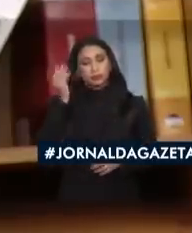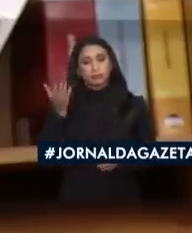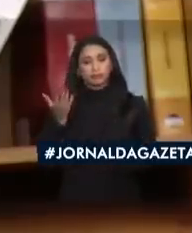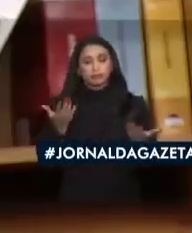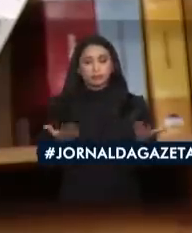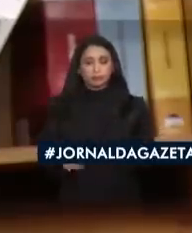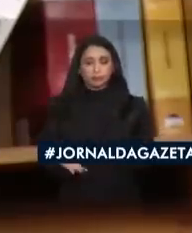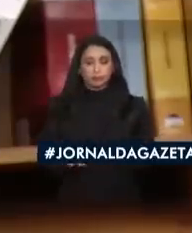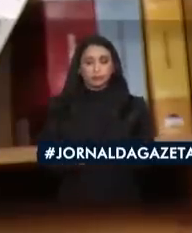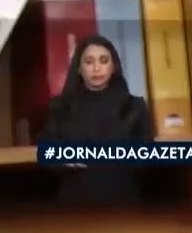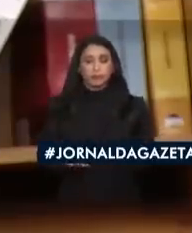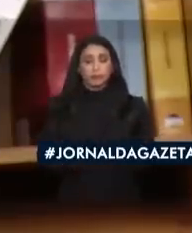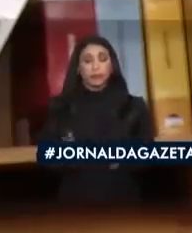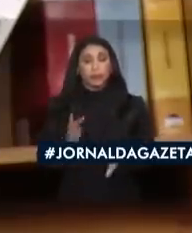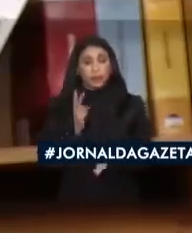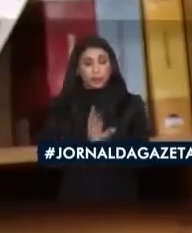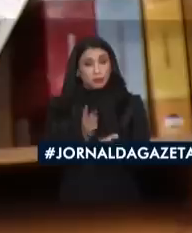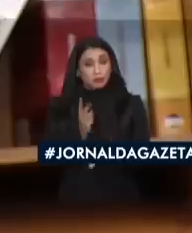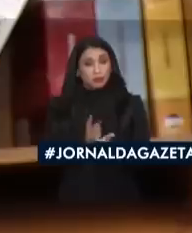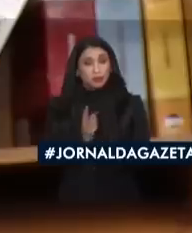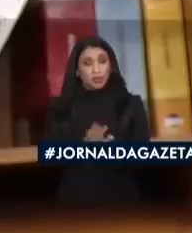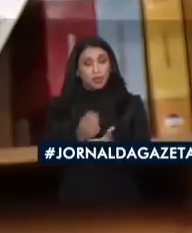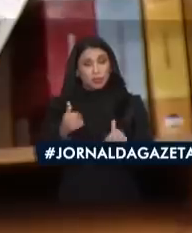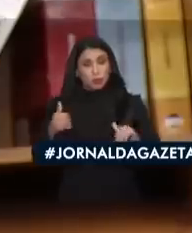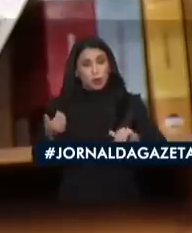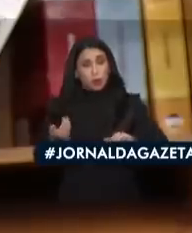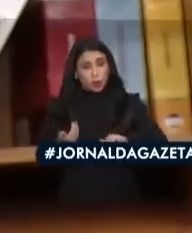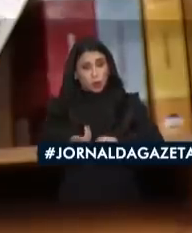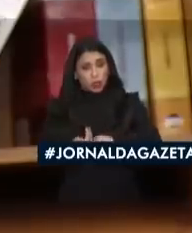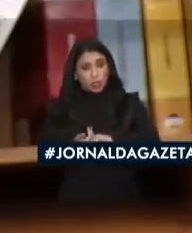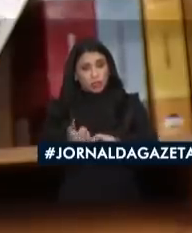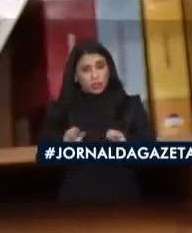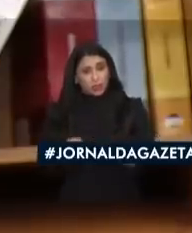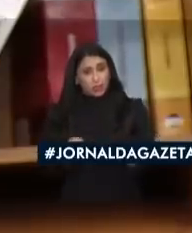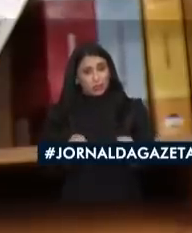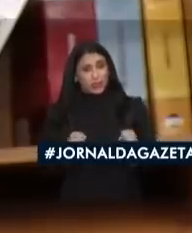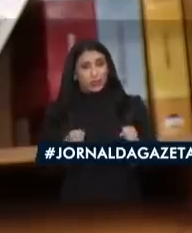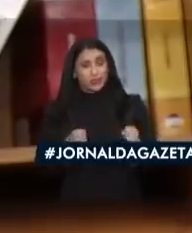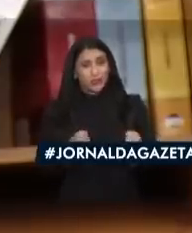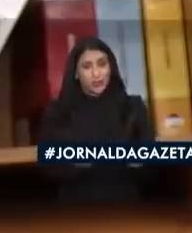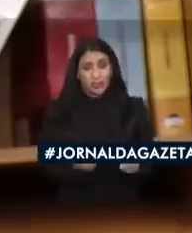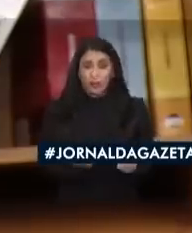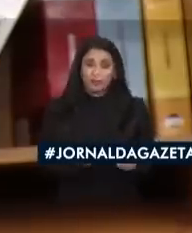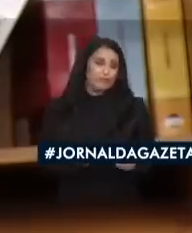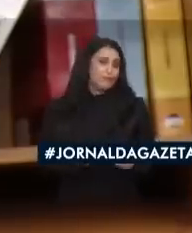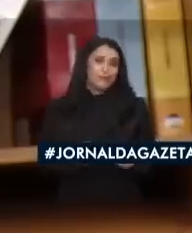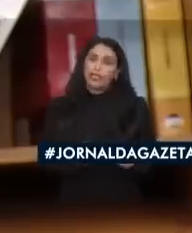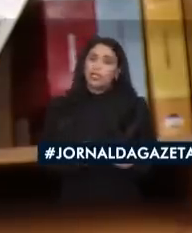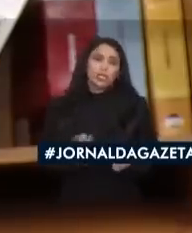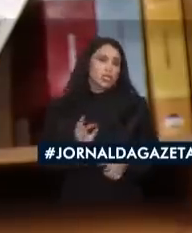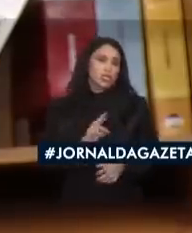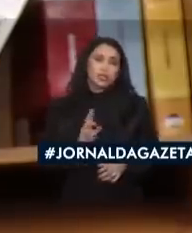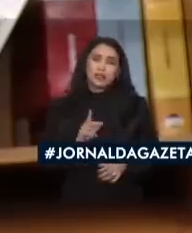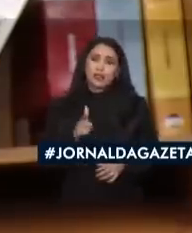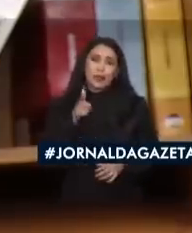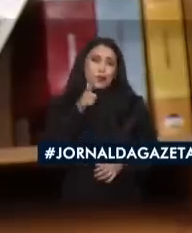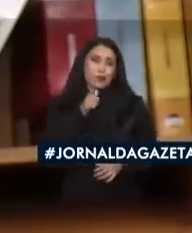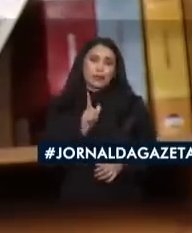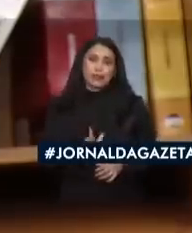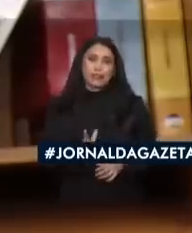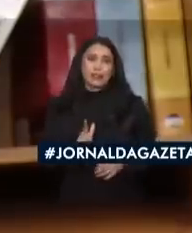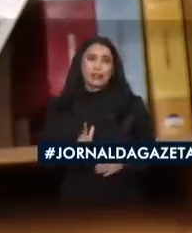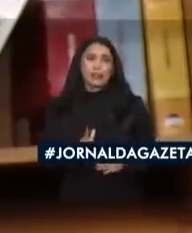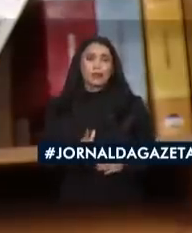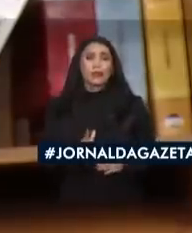pesados esforços Congresso Nacional não conseguiu se adequar às exigências estabelecidas por